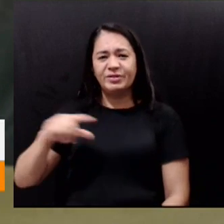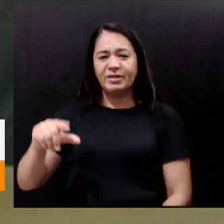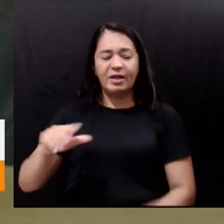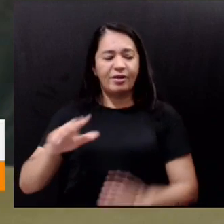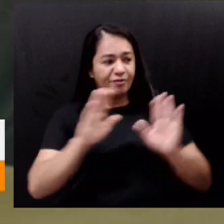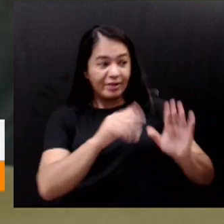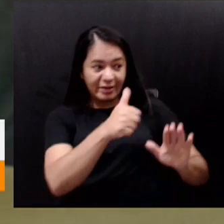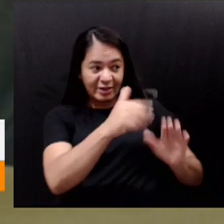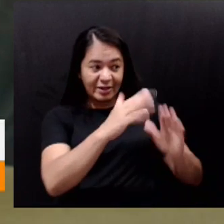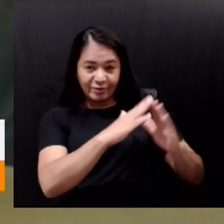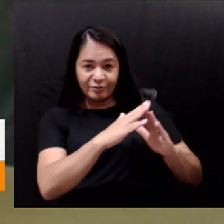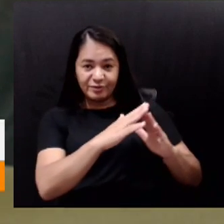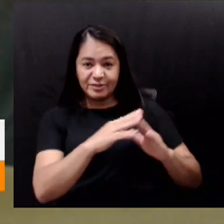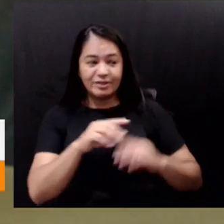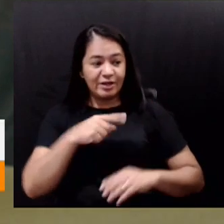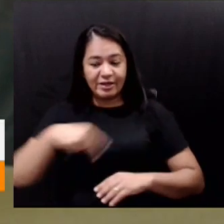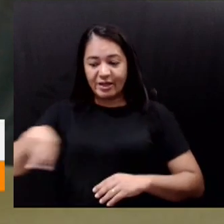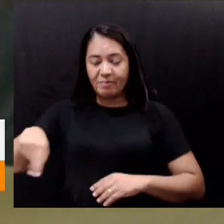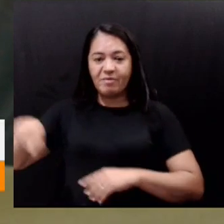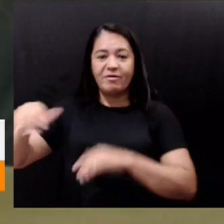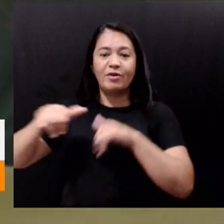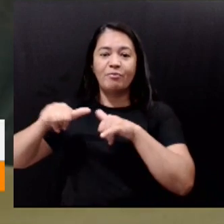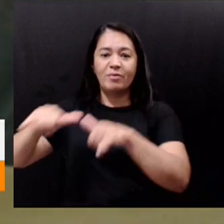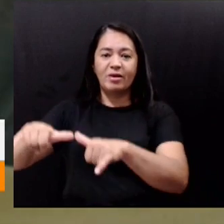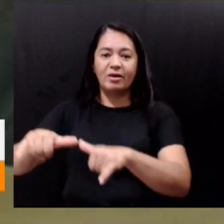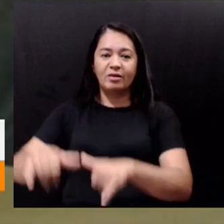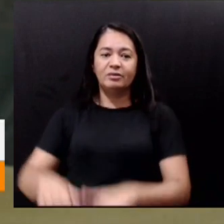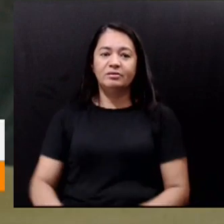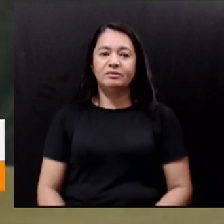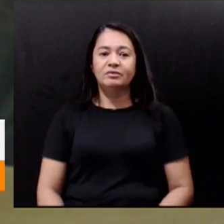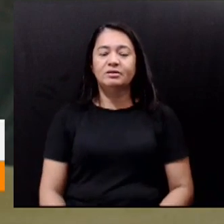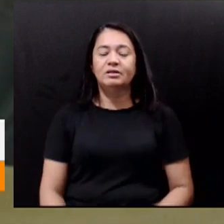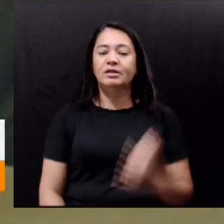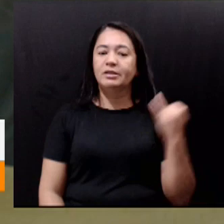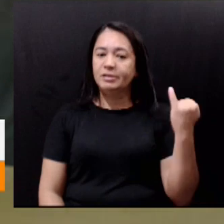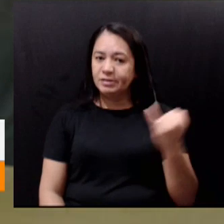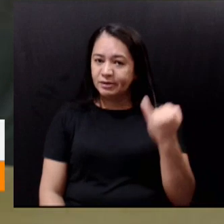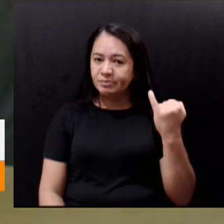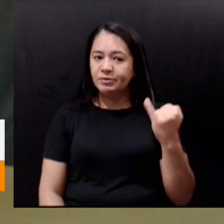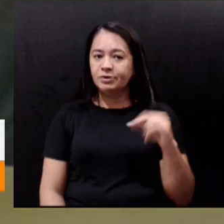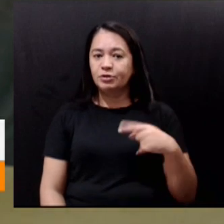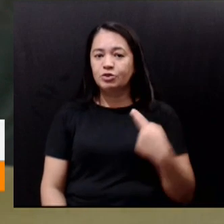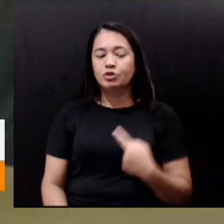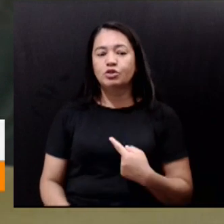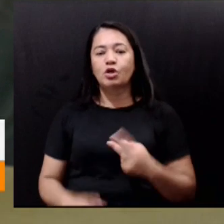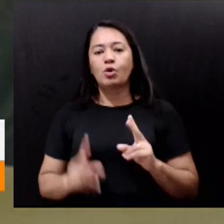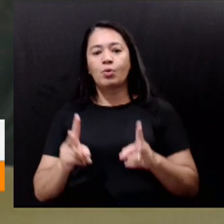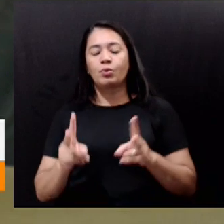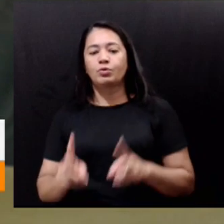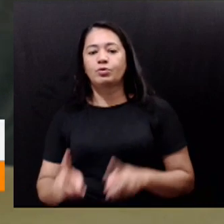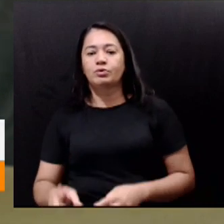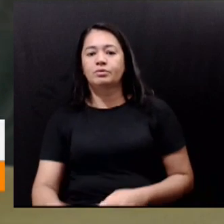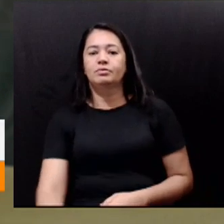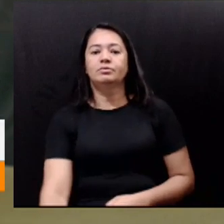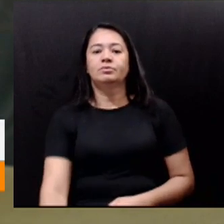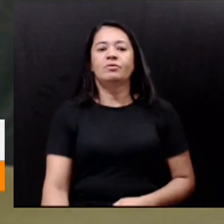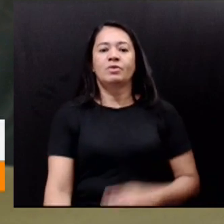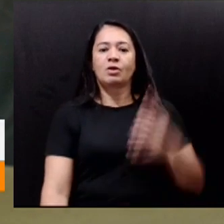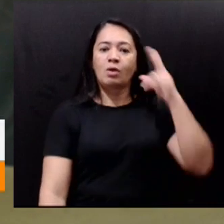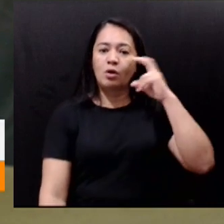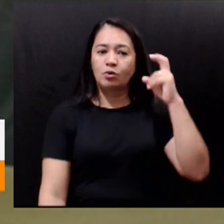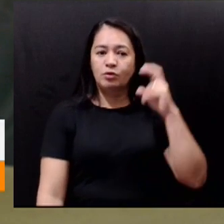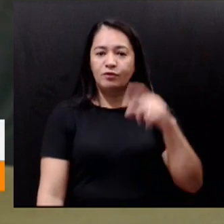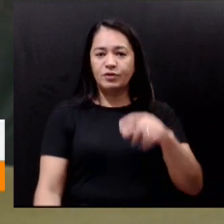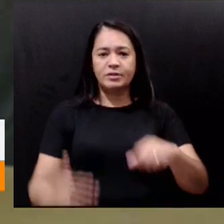ainda existe, mas é muito pouco. Mas é importante que a gente continue, né, com essa cultura. Não que você vai invadir a vida do